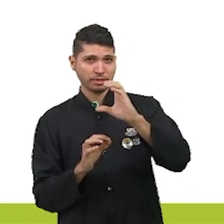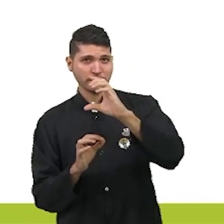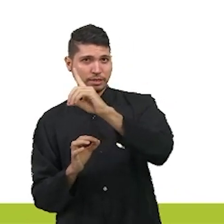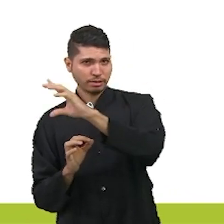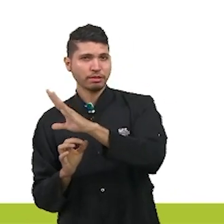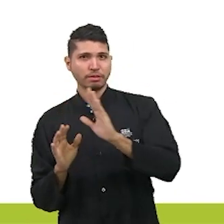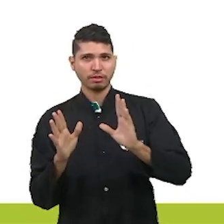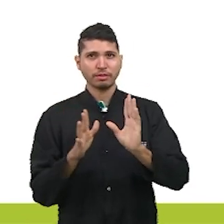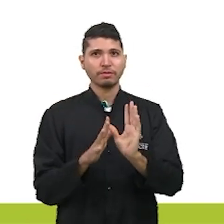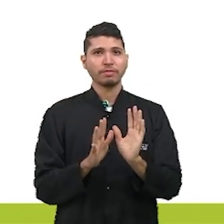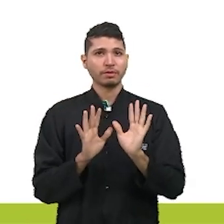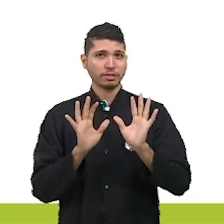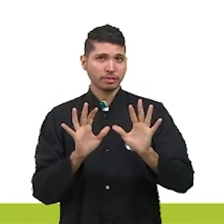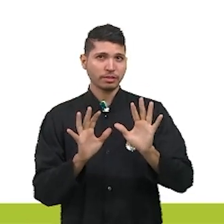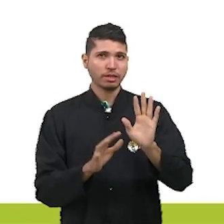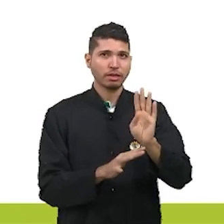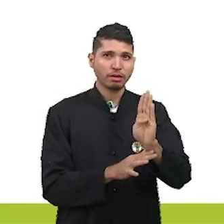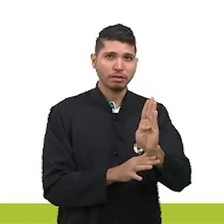o U.